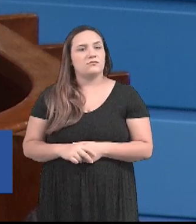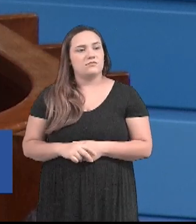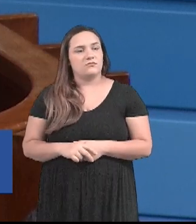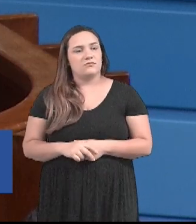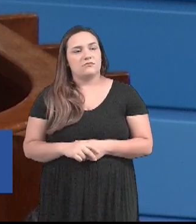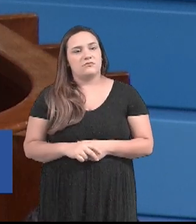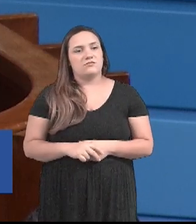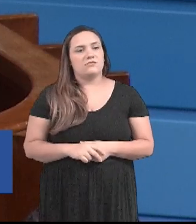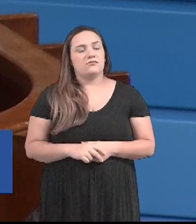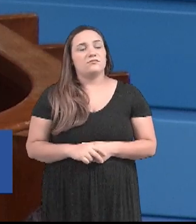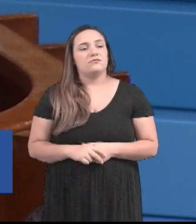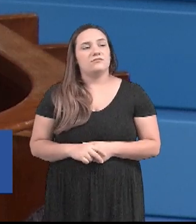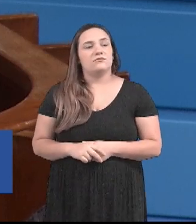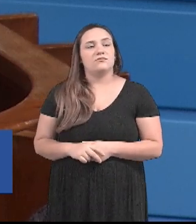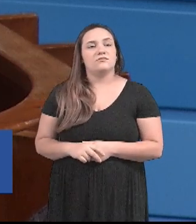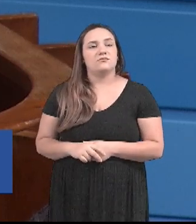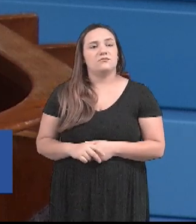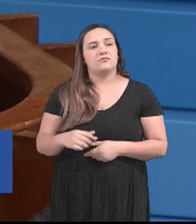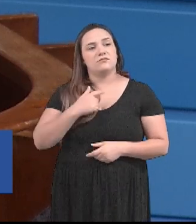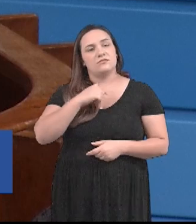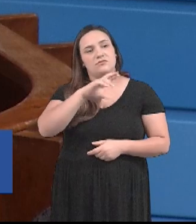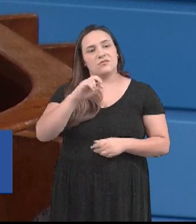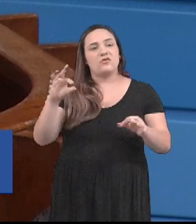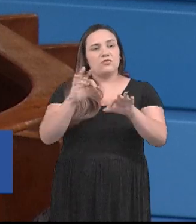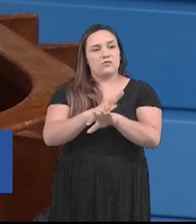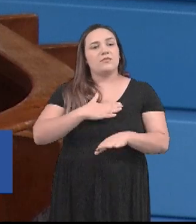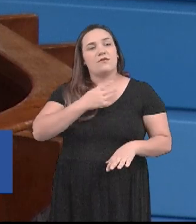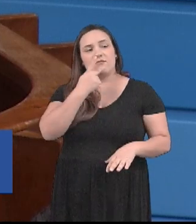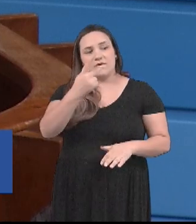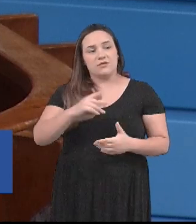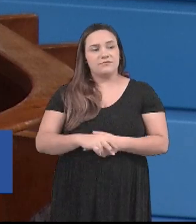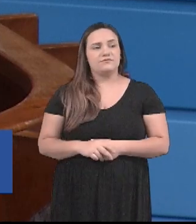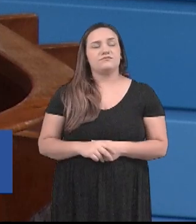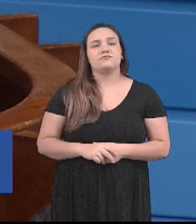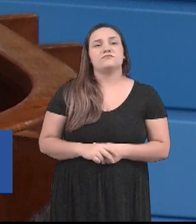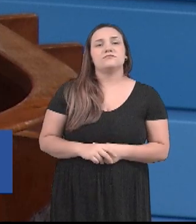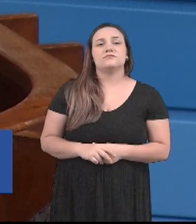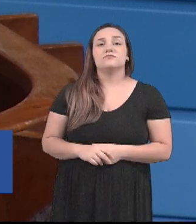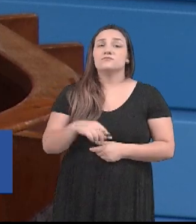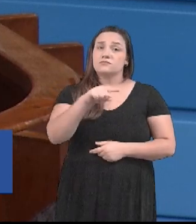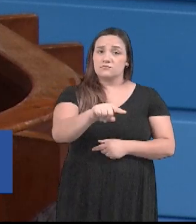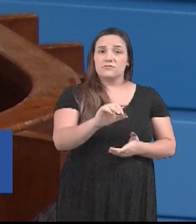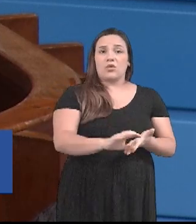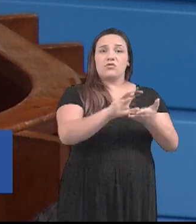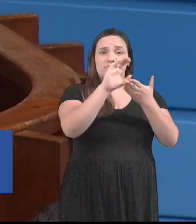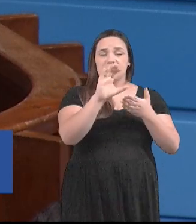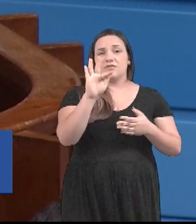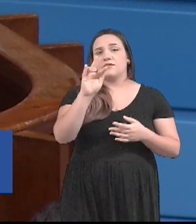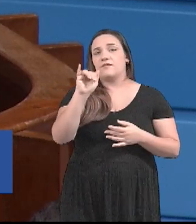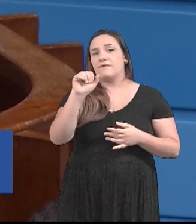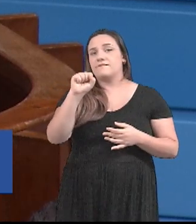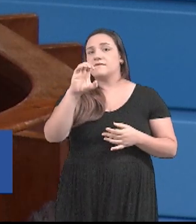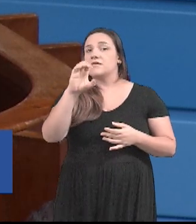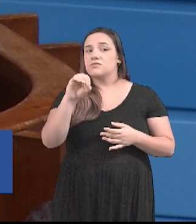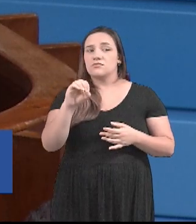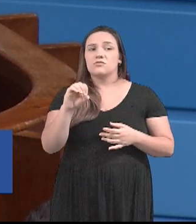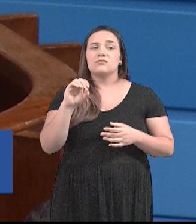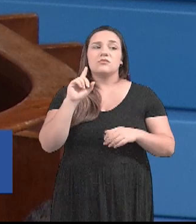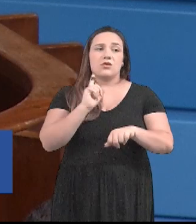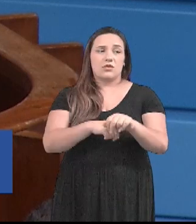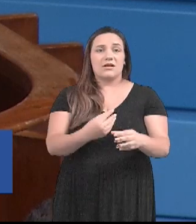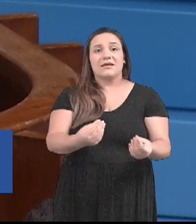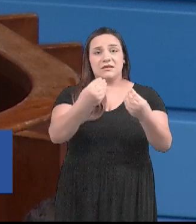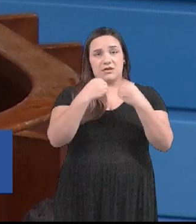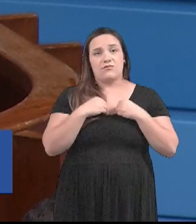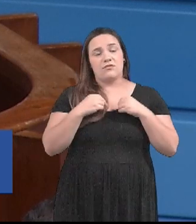porque o fisco, apenas para concluir a minha fala, senhor presidente, o fisco, ao fornecer essas informações para o deputado